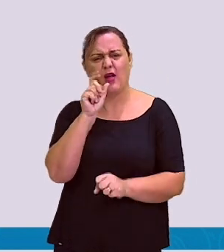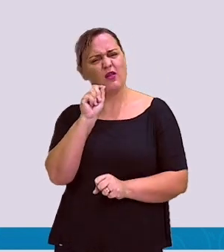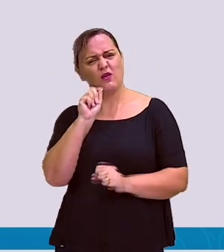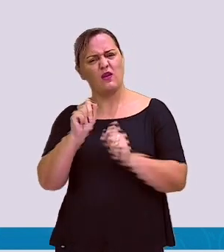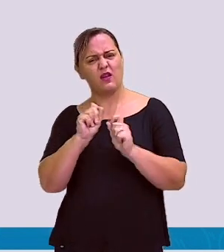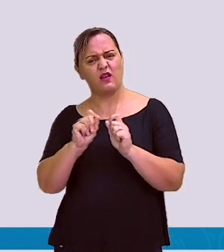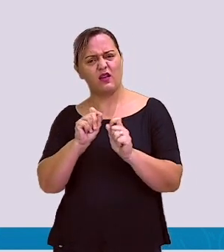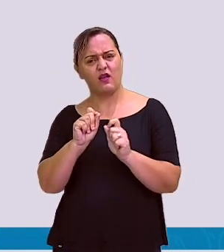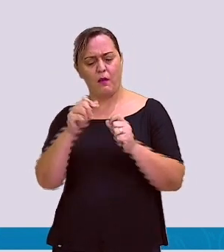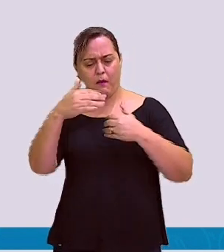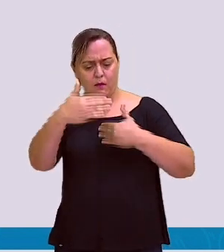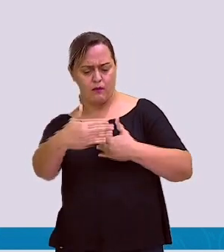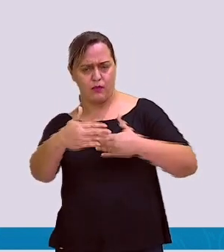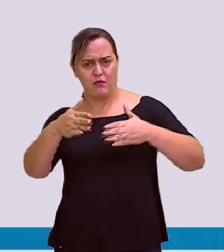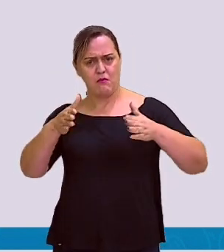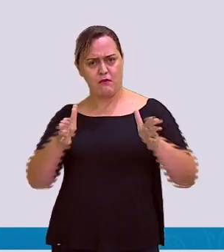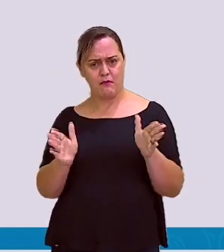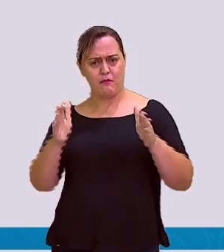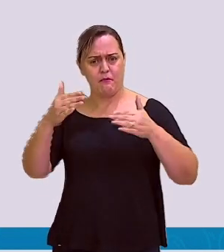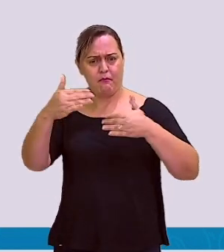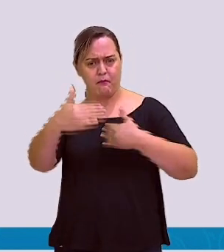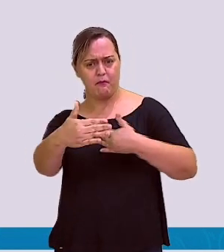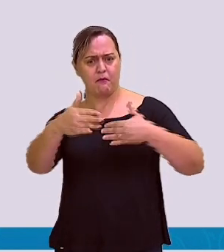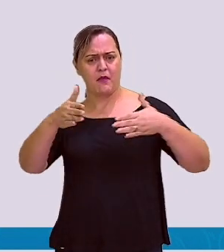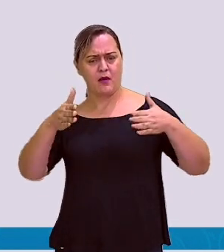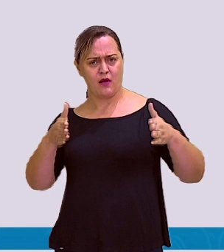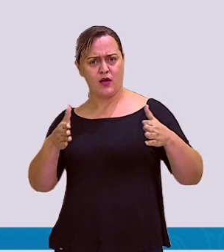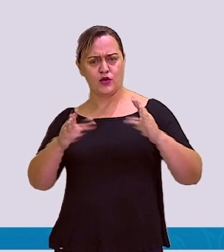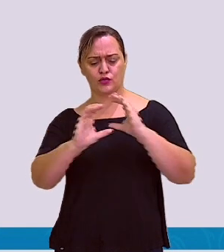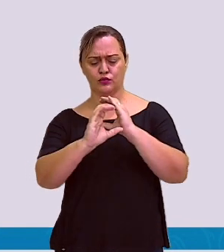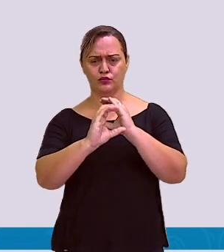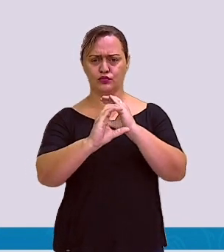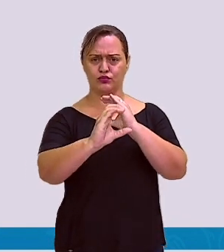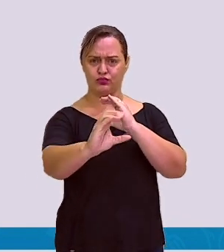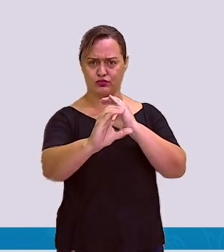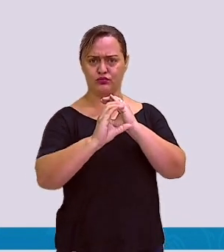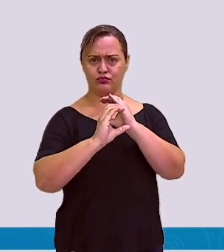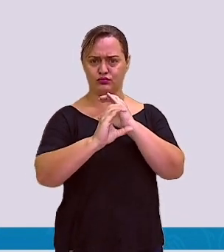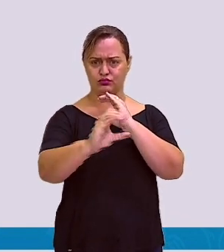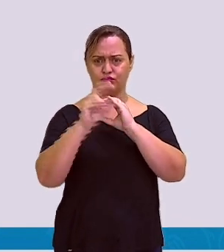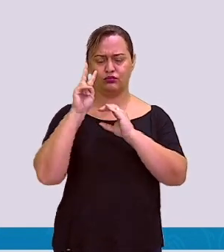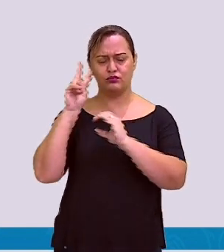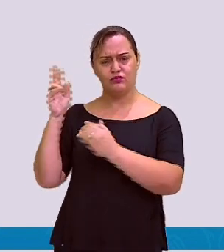cano de PVC ou um pedaço de bambu na frente, né? Não tem um